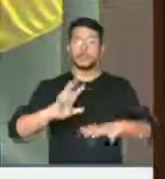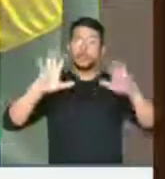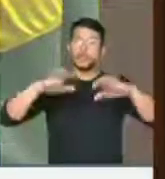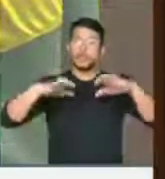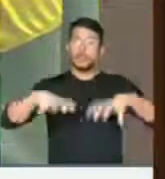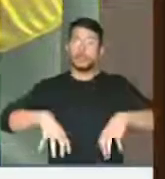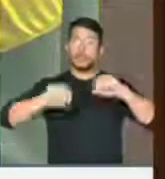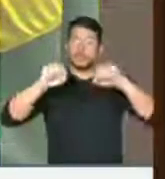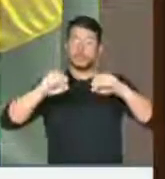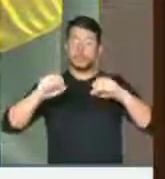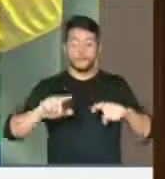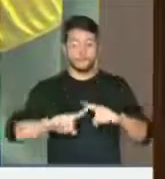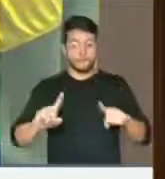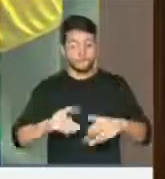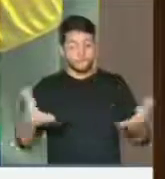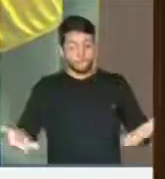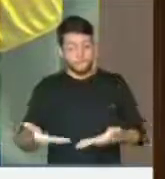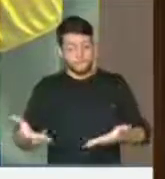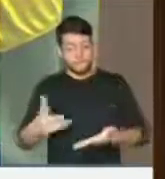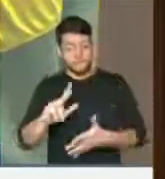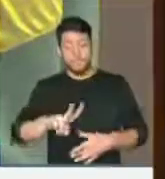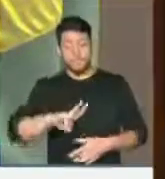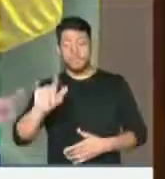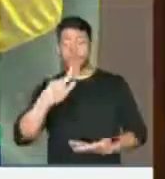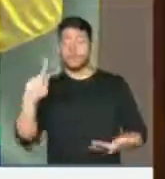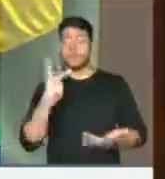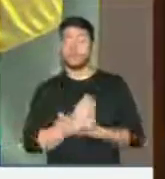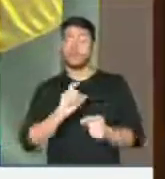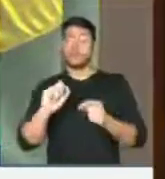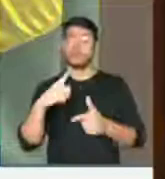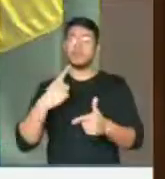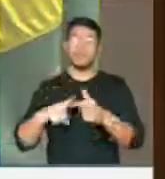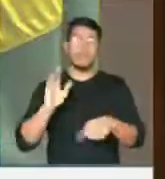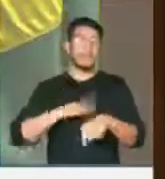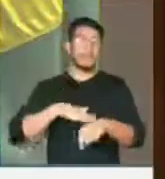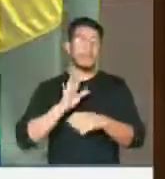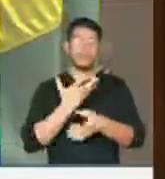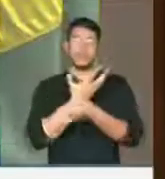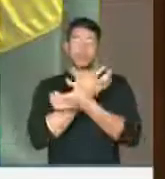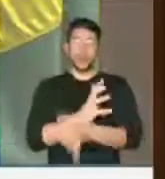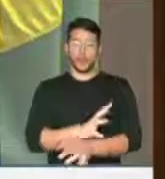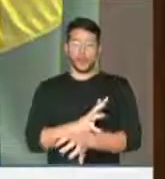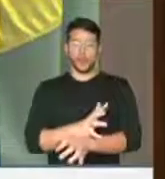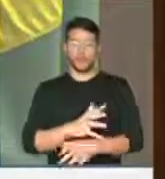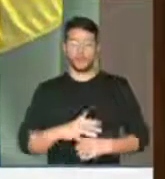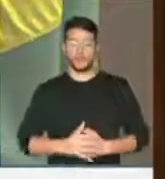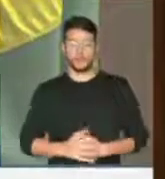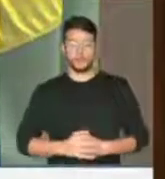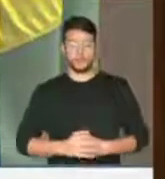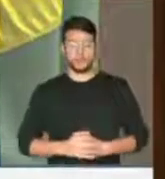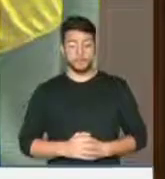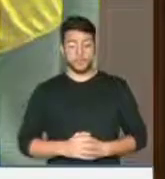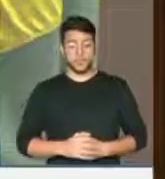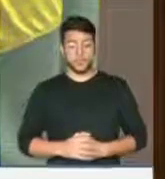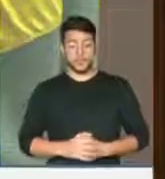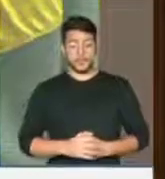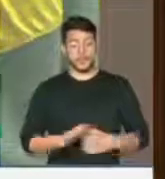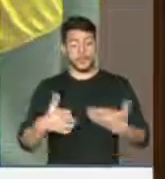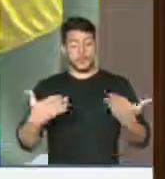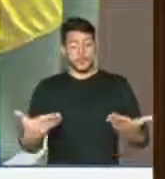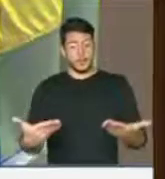refluxo com o aumento dessa estiagem, dessa seca e dos prejuízos. E diante disto, eu